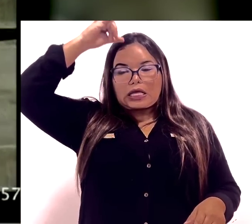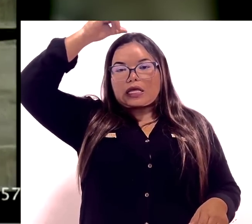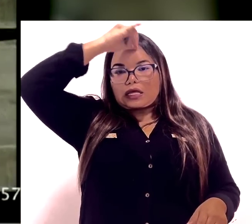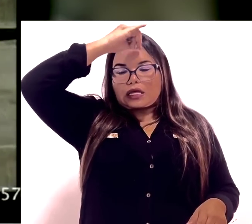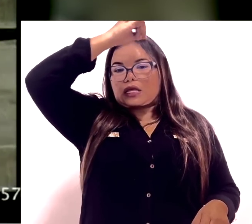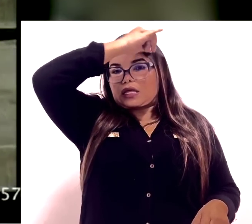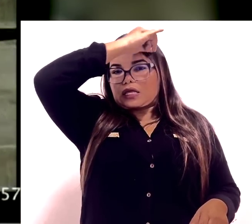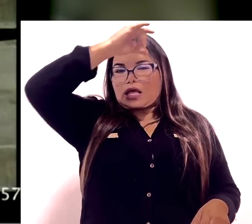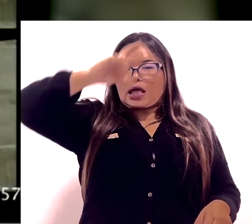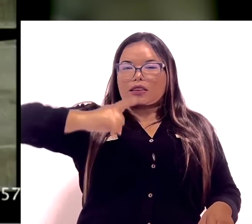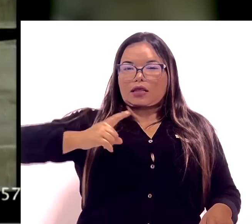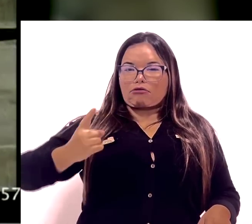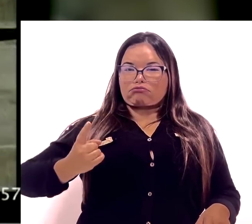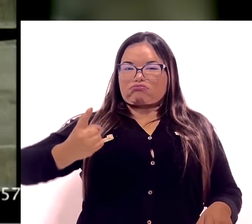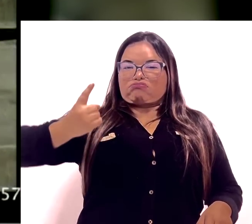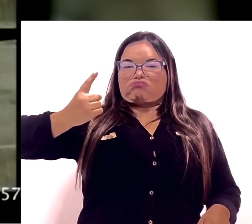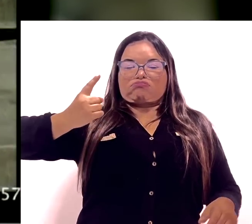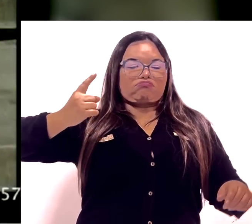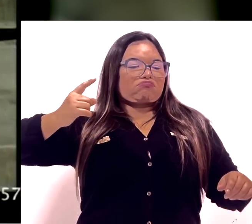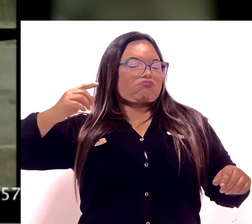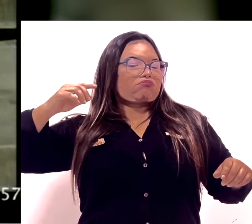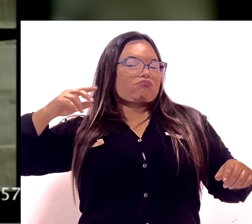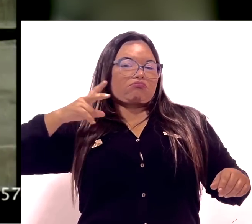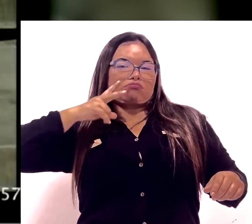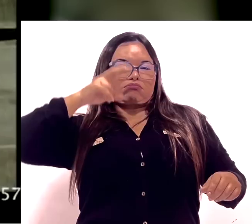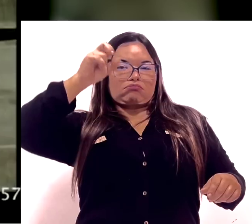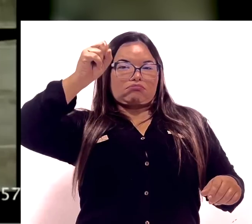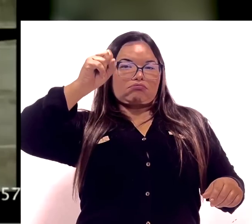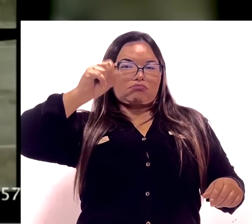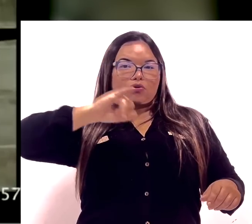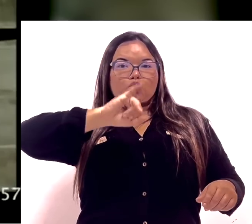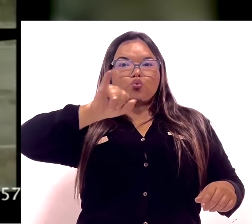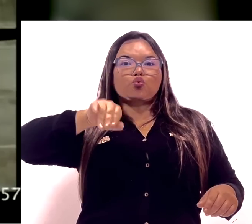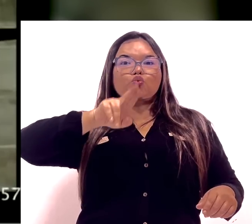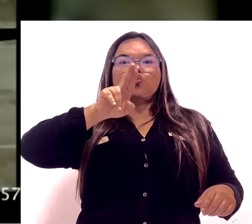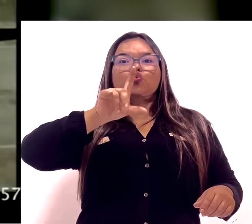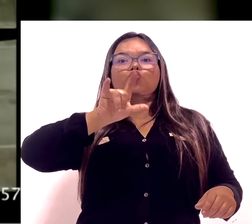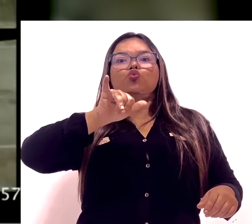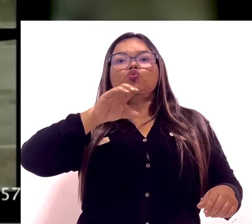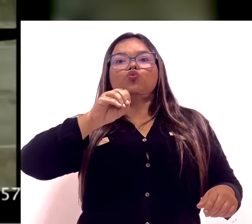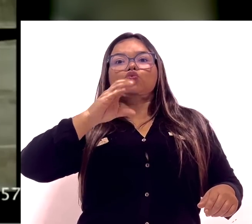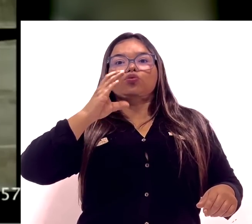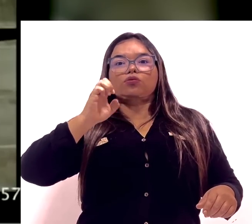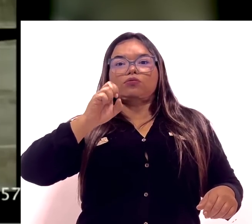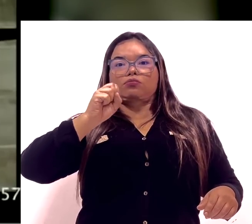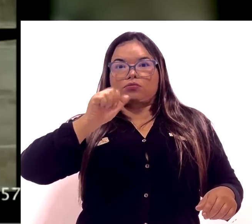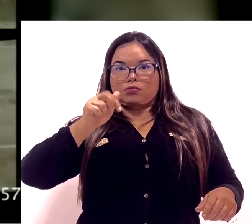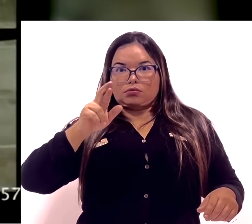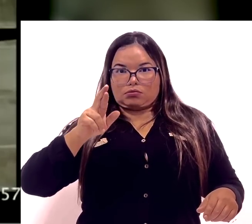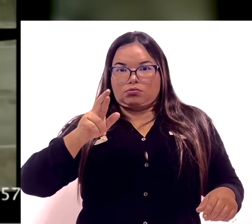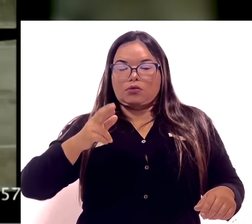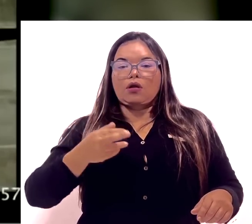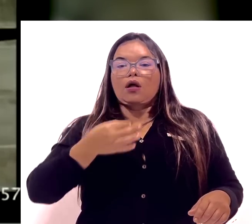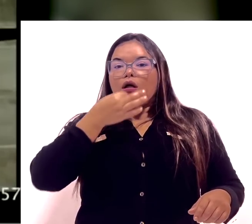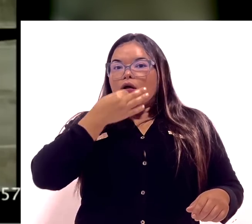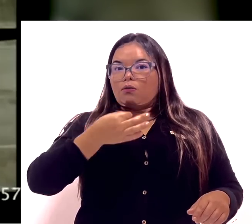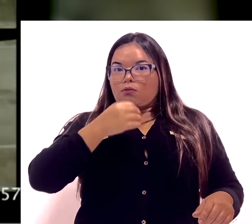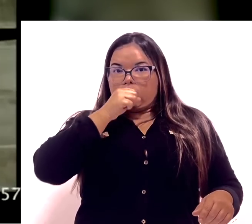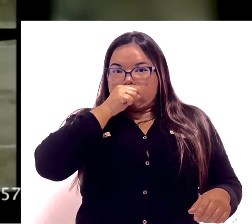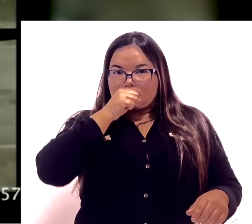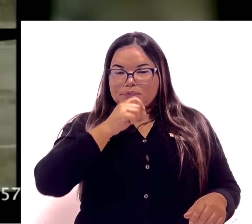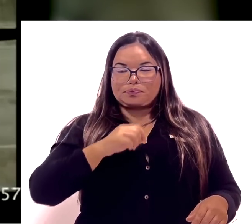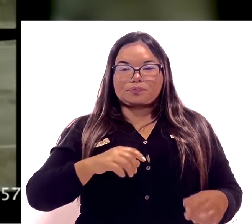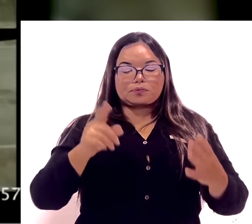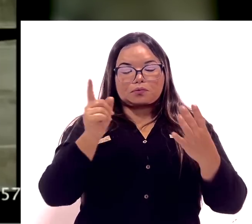ali, que é Júlio César. Então, quem é que eles disseram que era? Eles disseram que